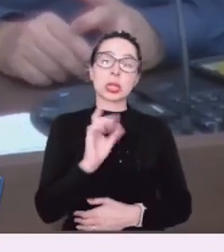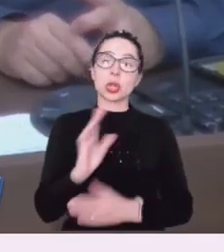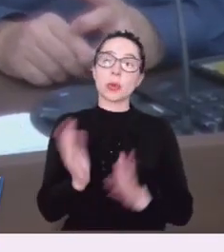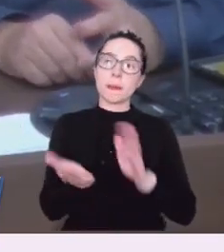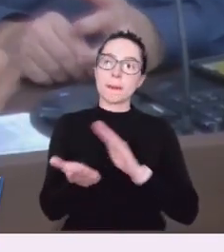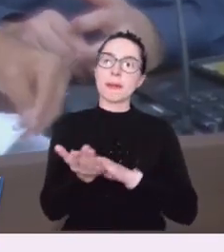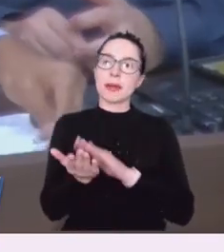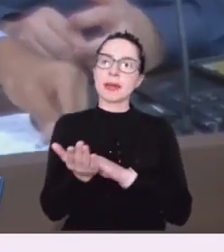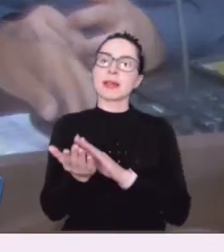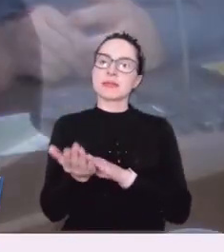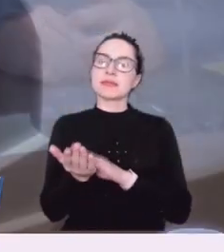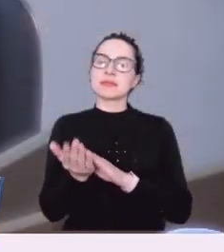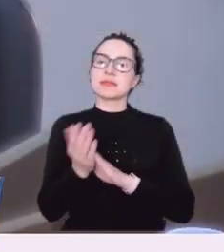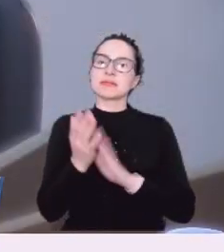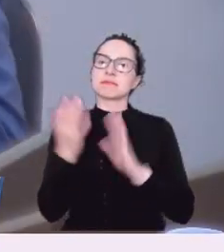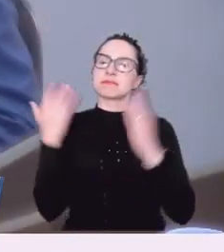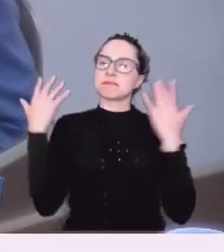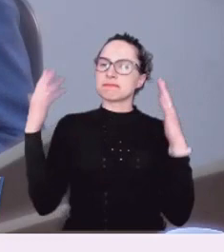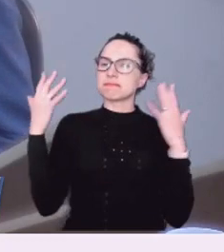pela homenagem.